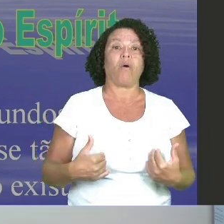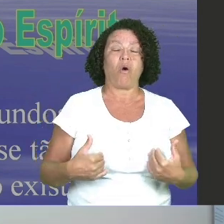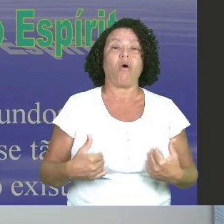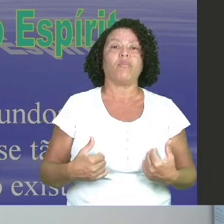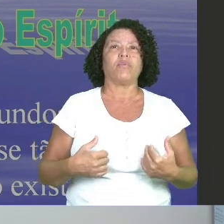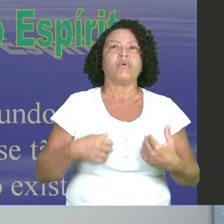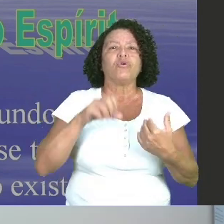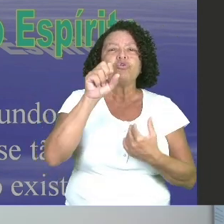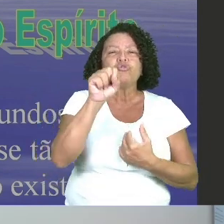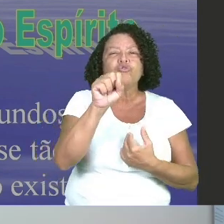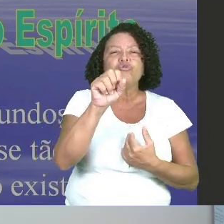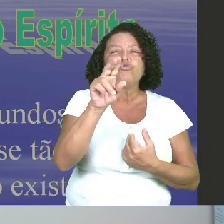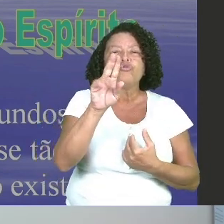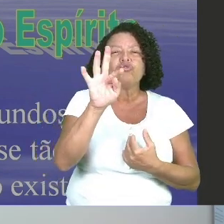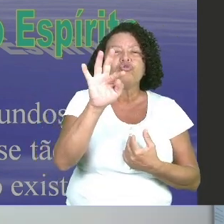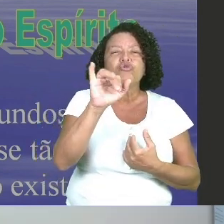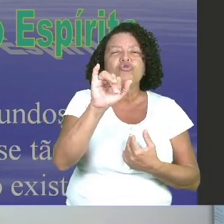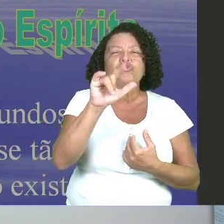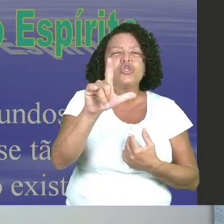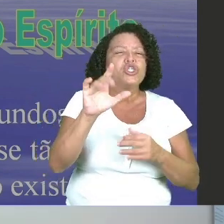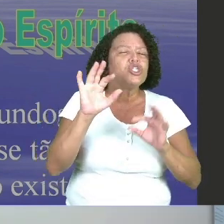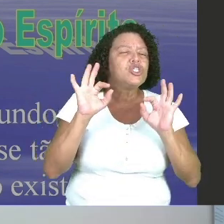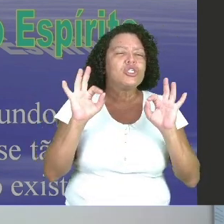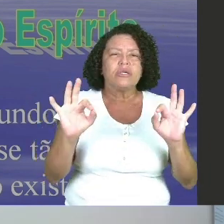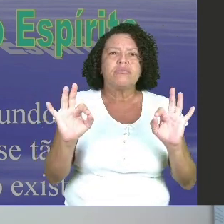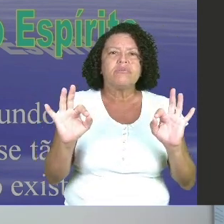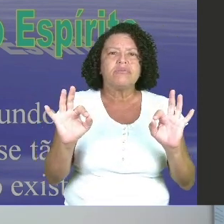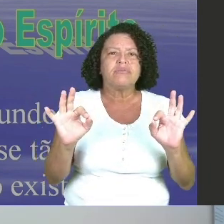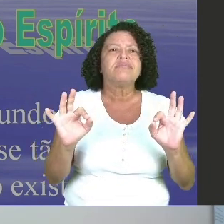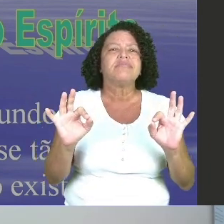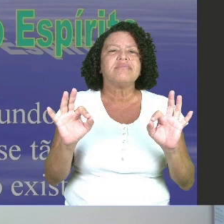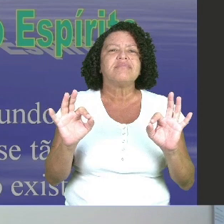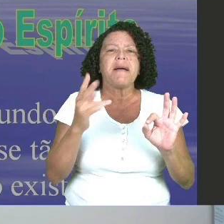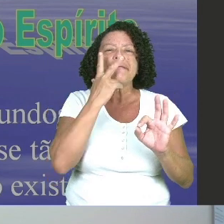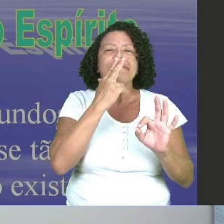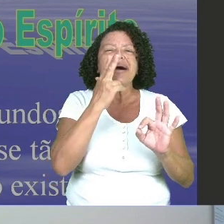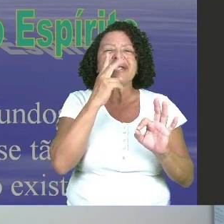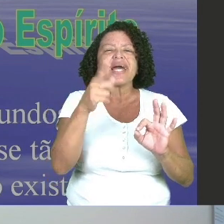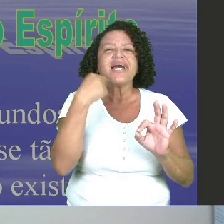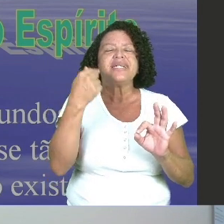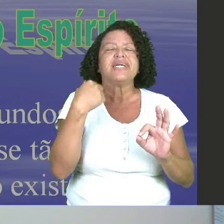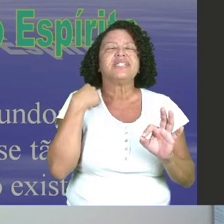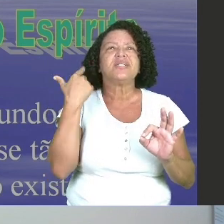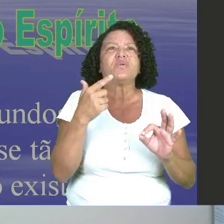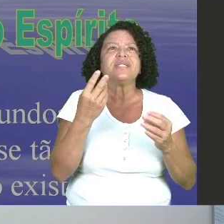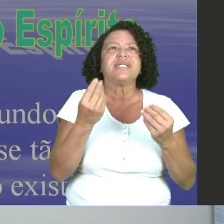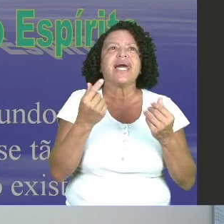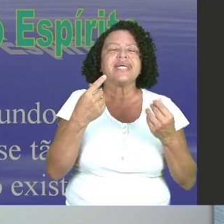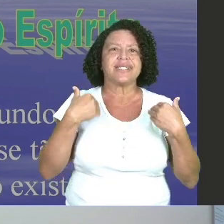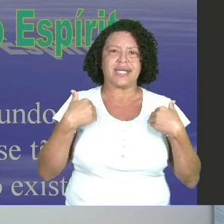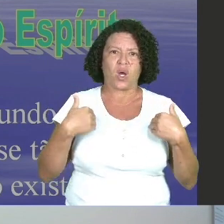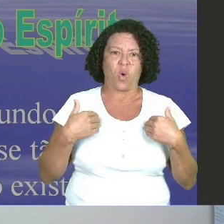sutil que muitas vezes parecerá que nós não temos